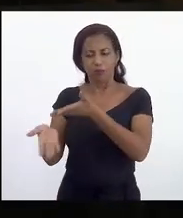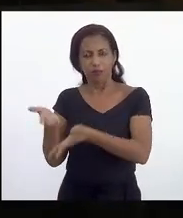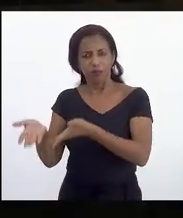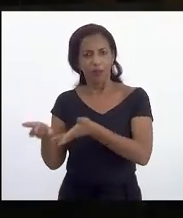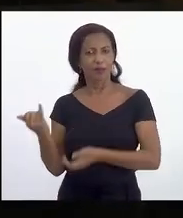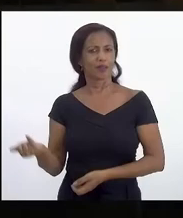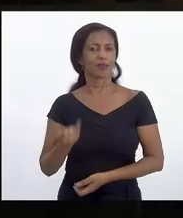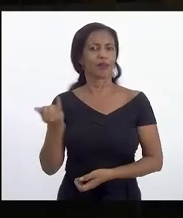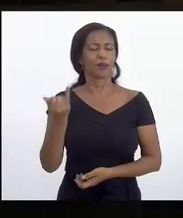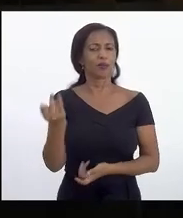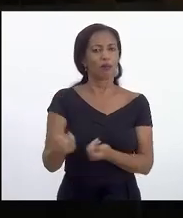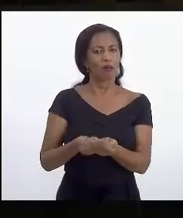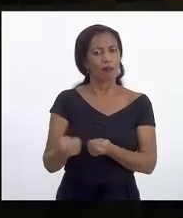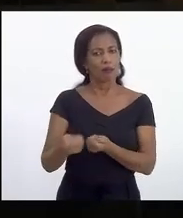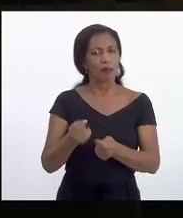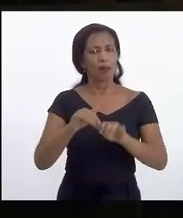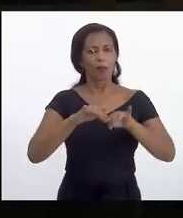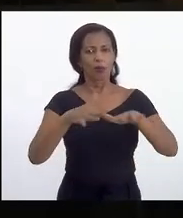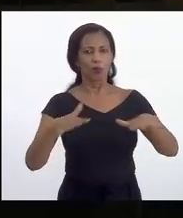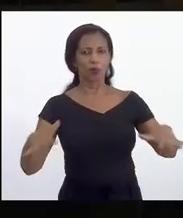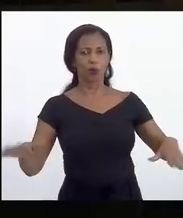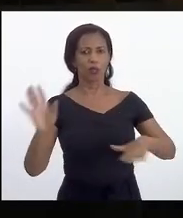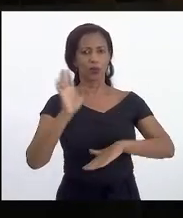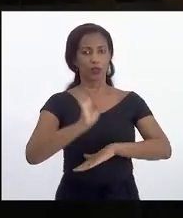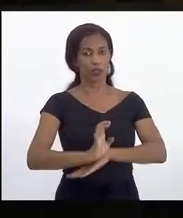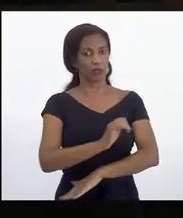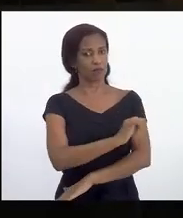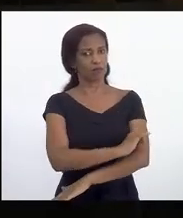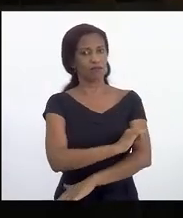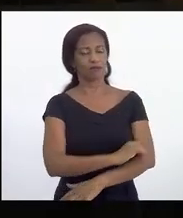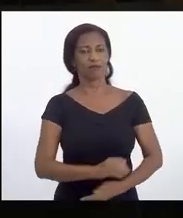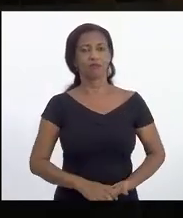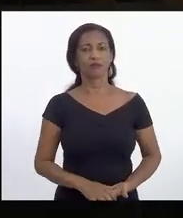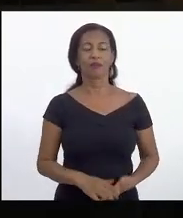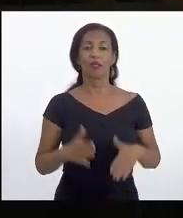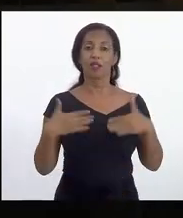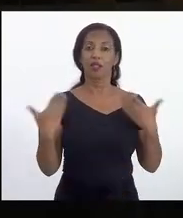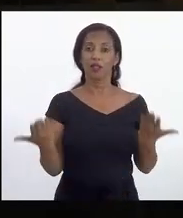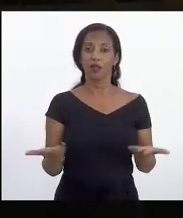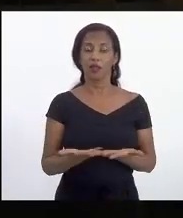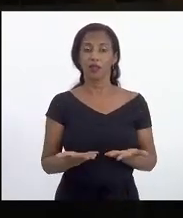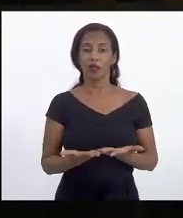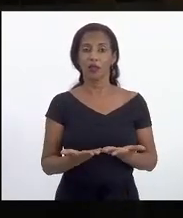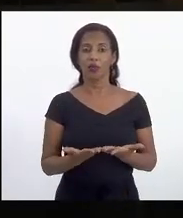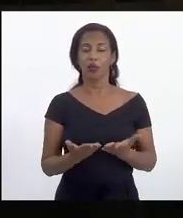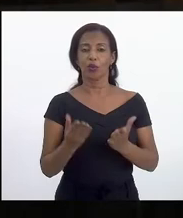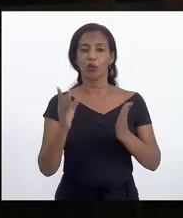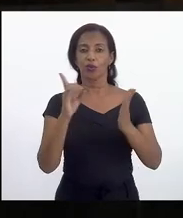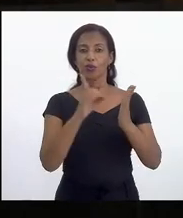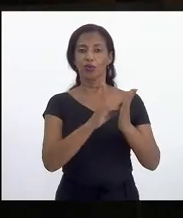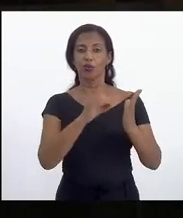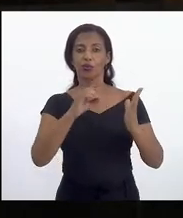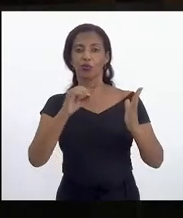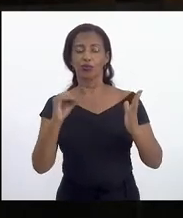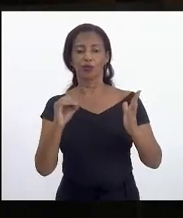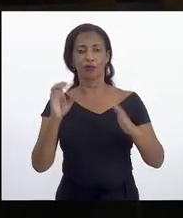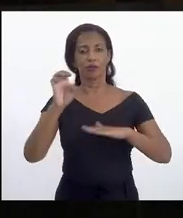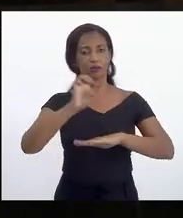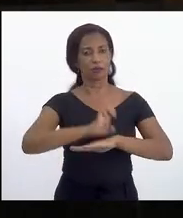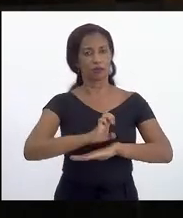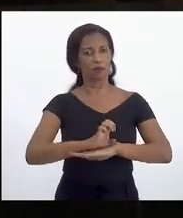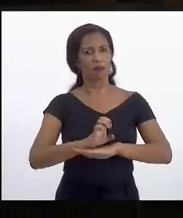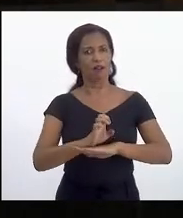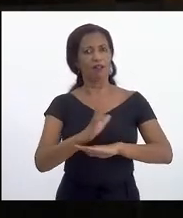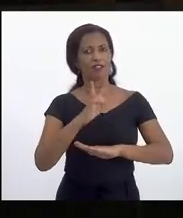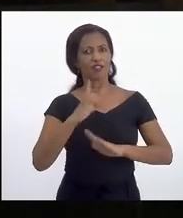dessa importante economia do mar no estado do Rio de Janeiro e hoje no Diário Oficial do Estado